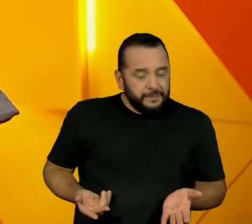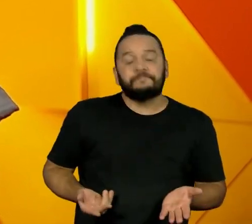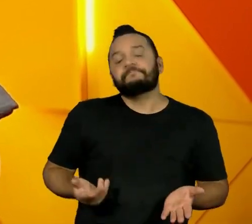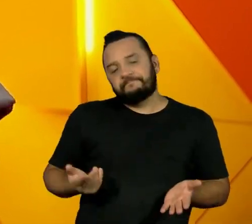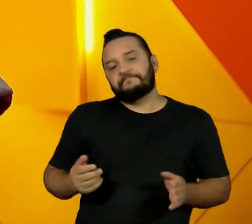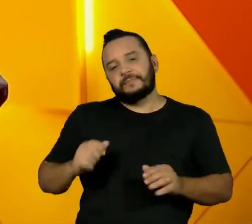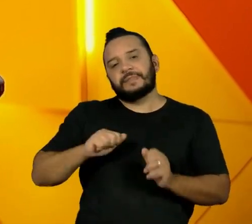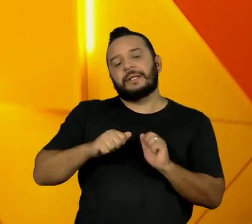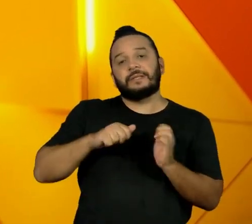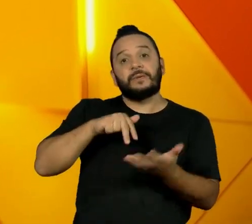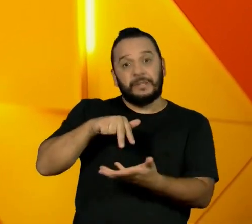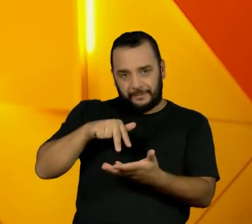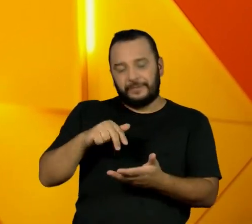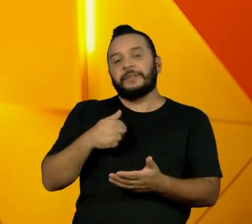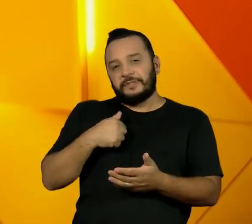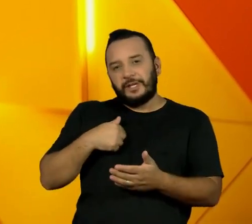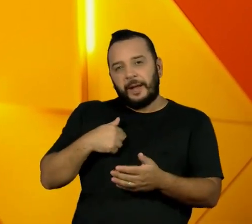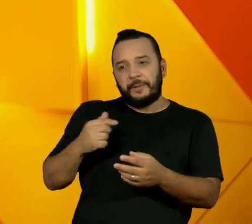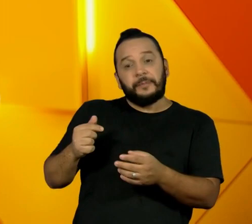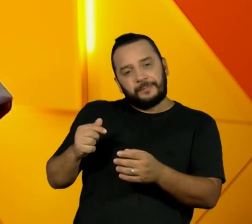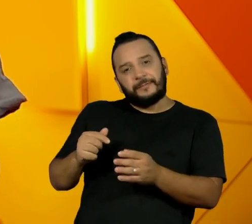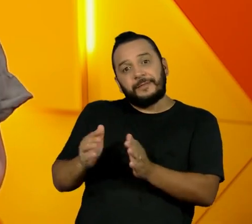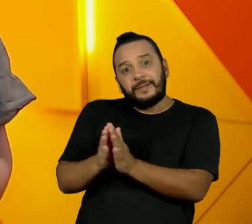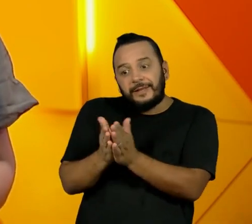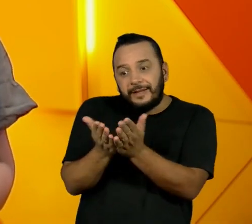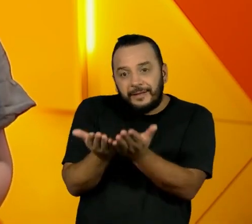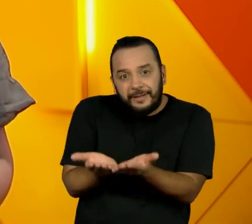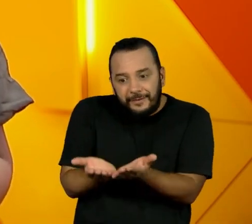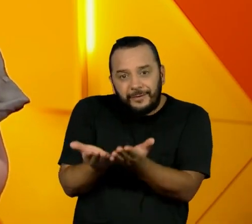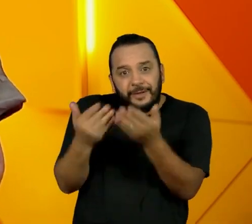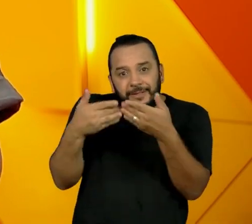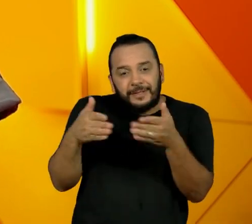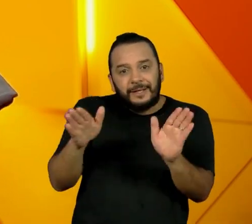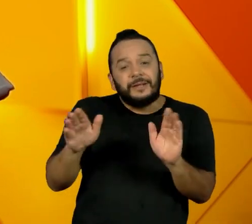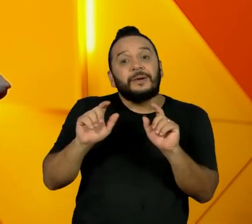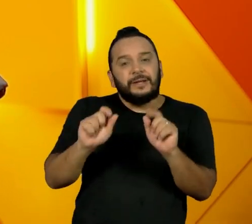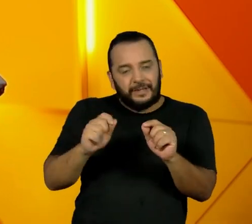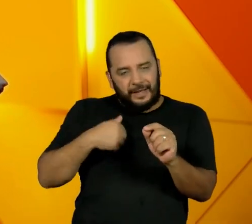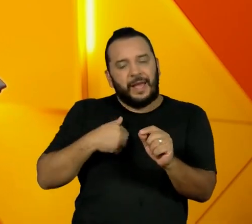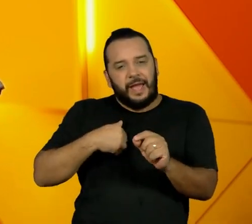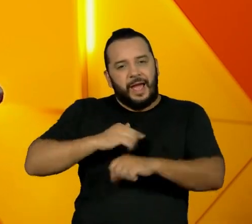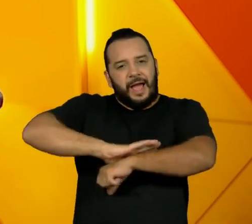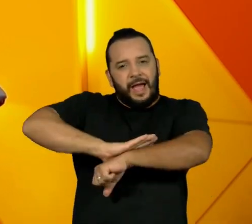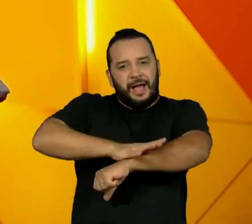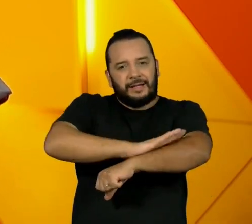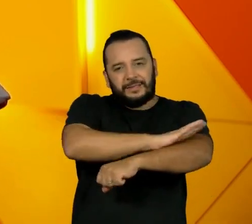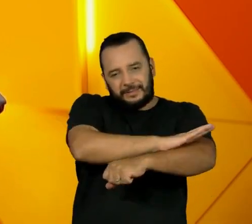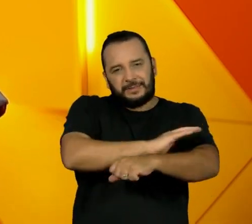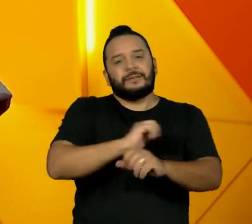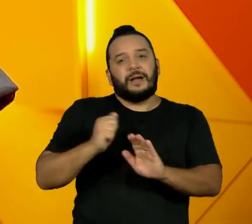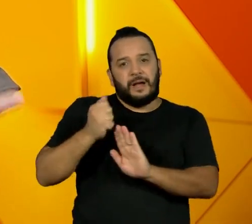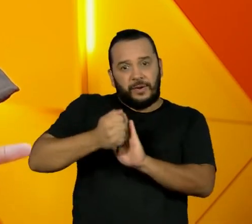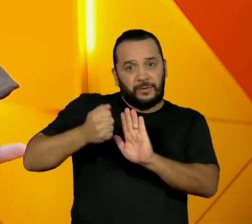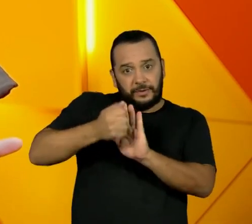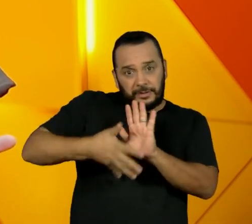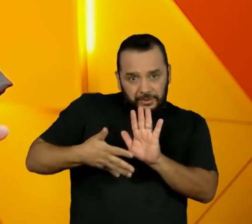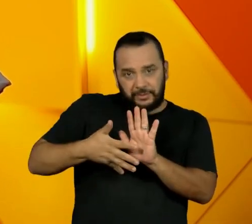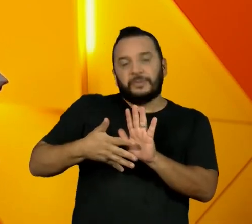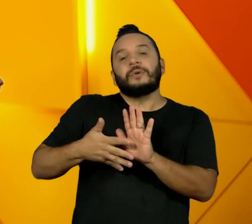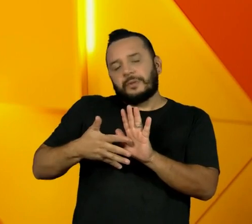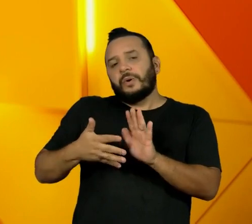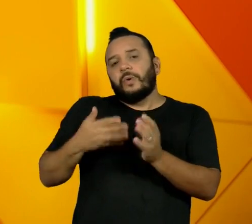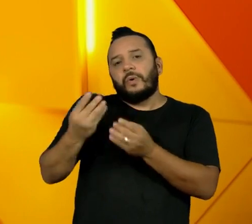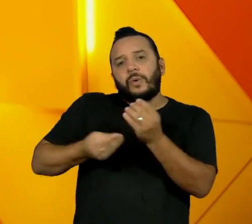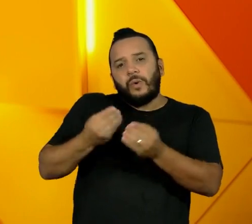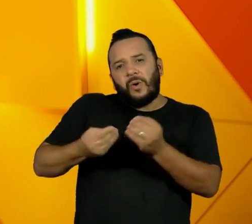do livro O Racismo Algorítmico, Inteligência Artificial e Discriminação nas Redes Digitais, para conversar com